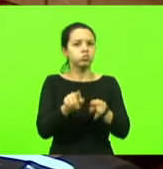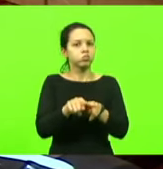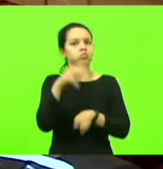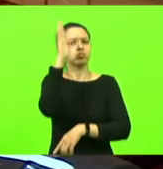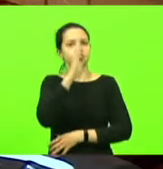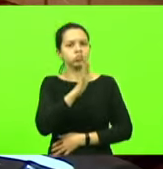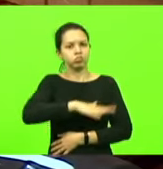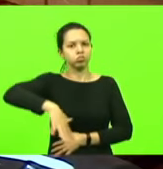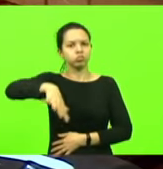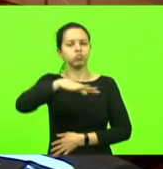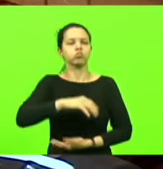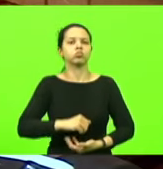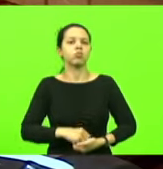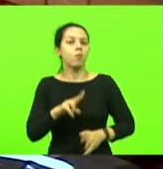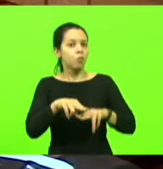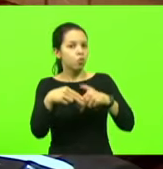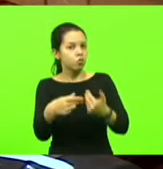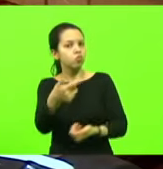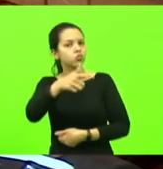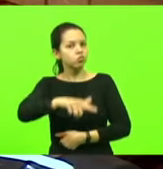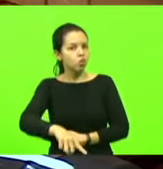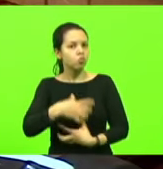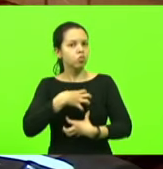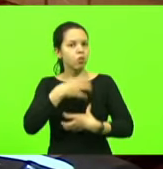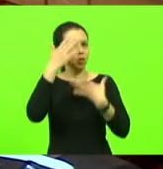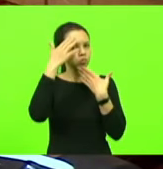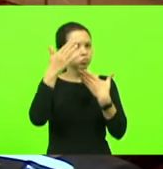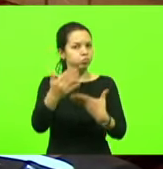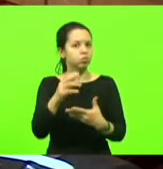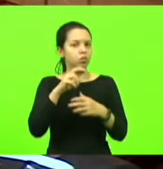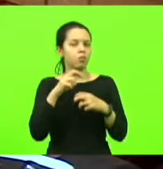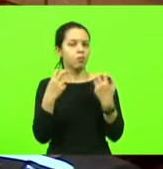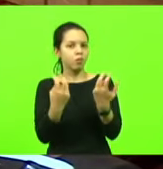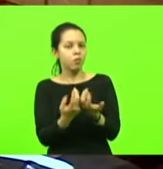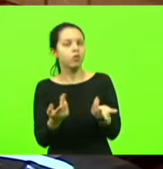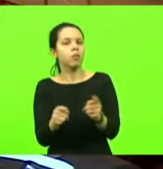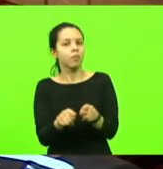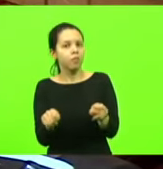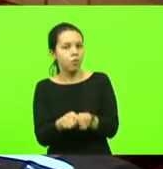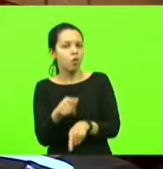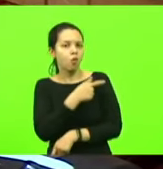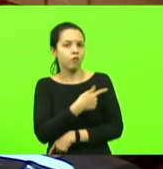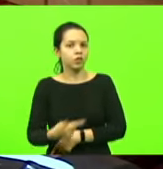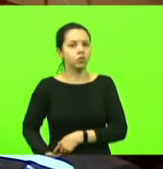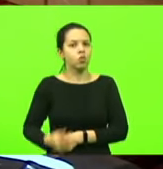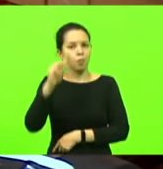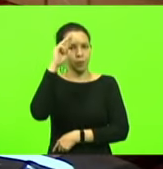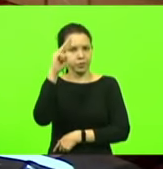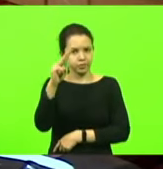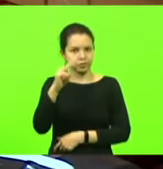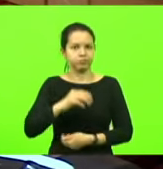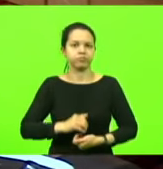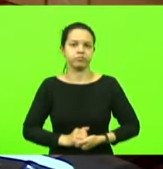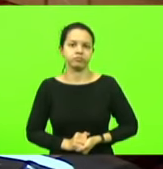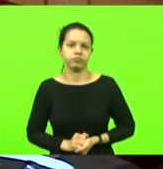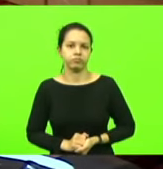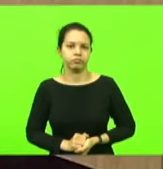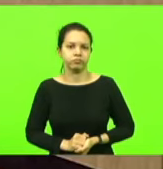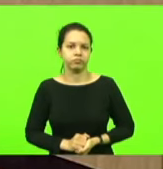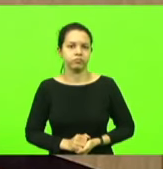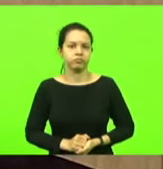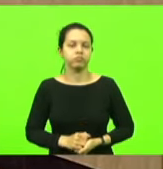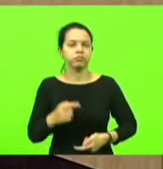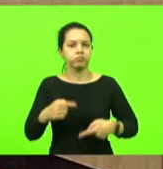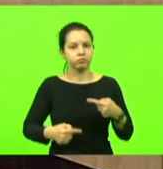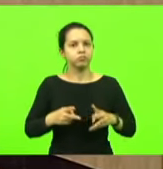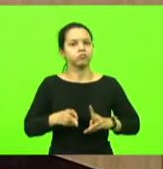vez, eu entrego aqui a minha gratidão ao parlamento e ao governador Moisés por esta iniciativa. Ainda para discutir a matéria, com a